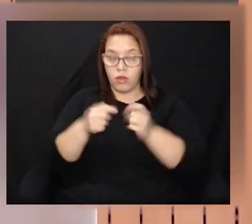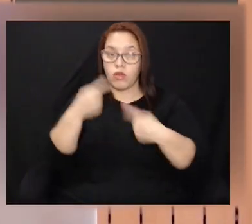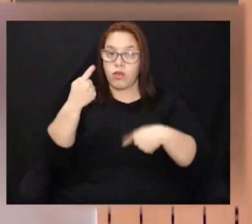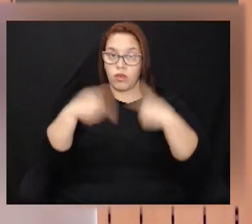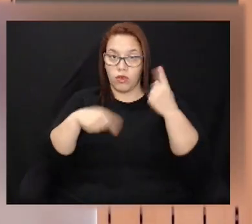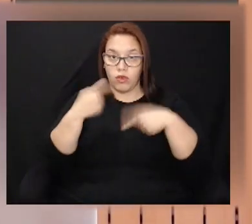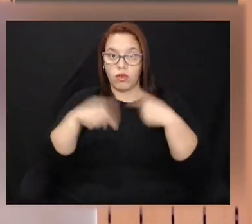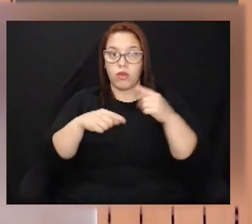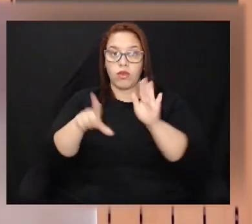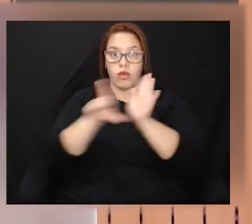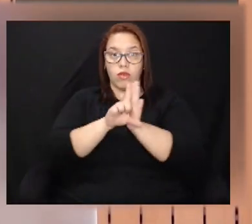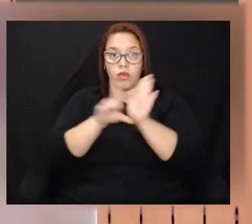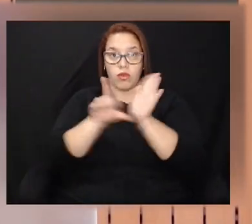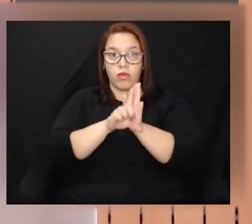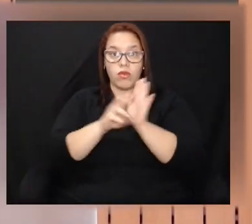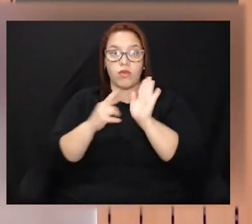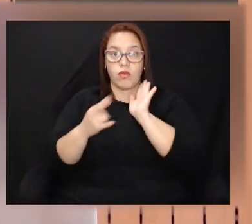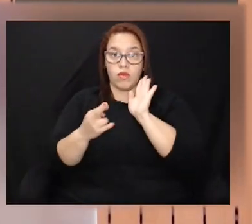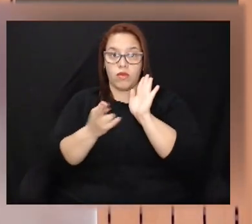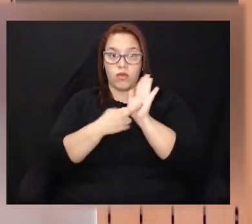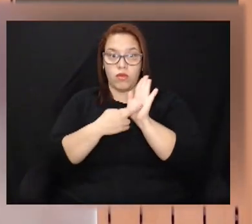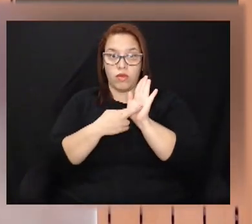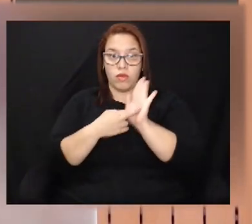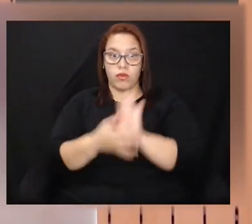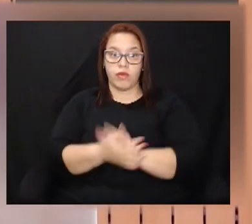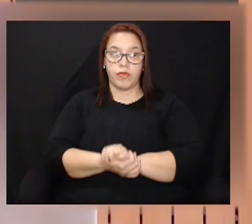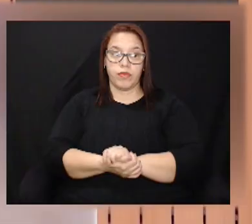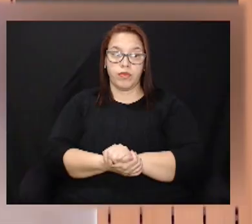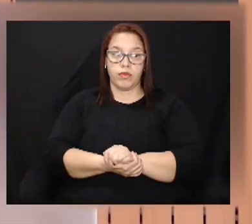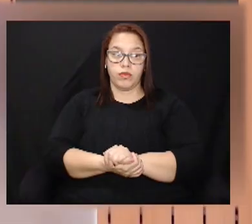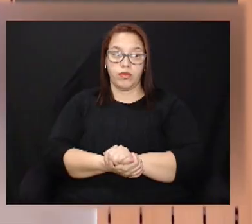legislação a respeito, né? Pois, né,